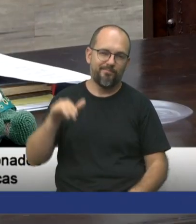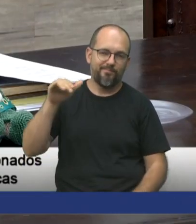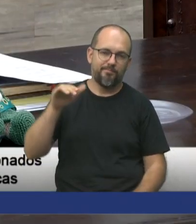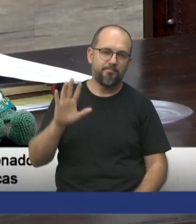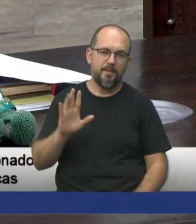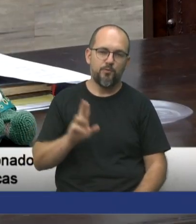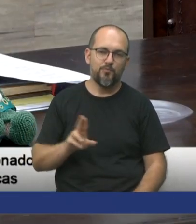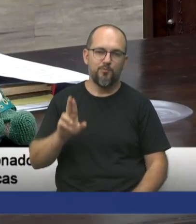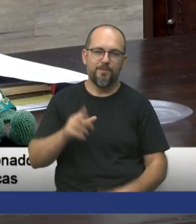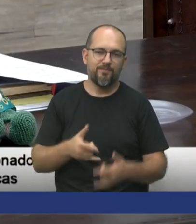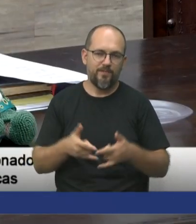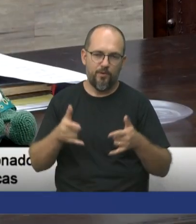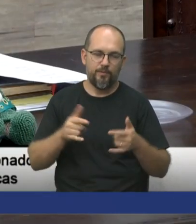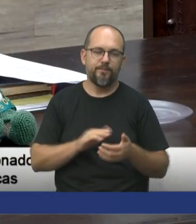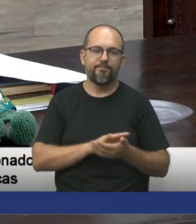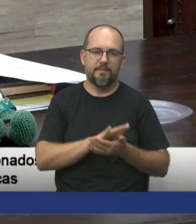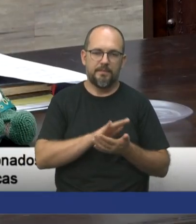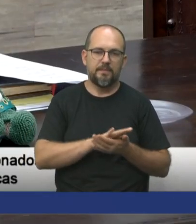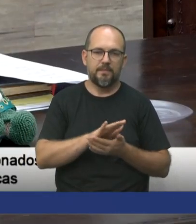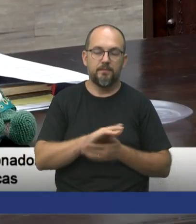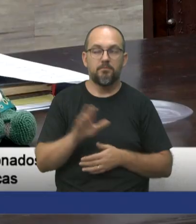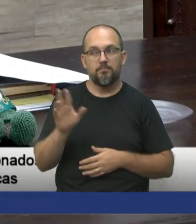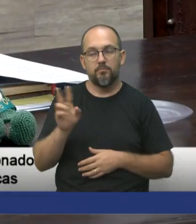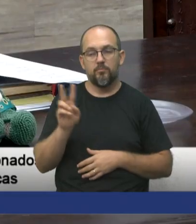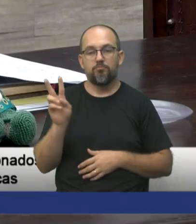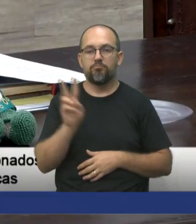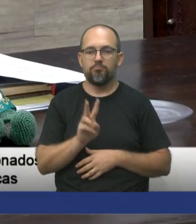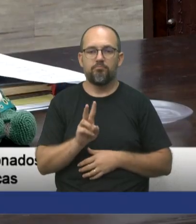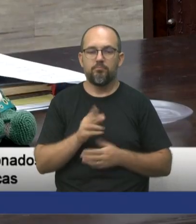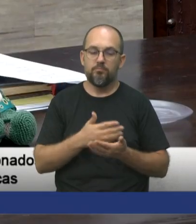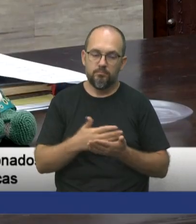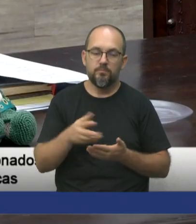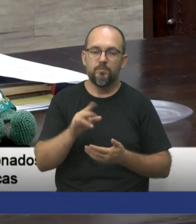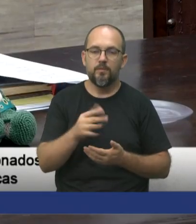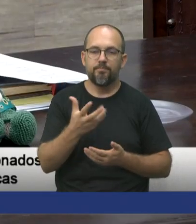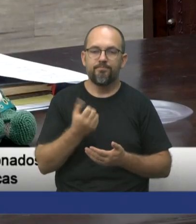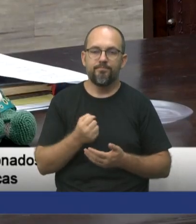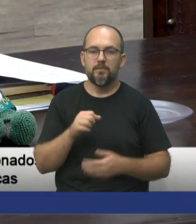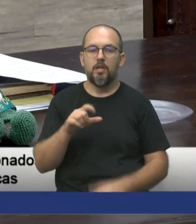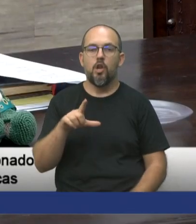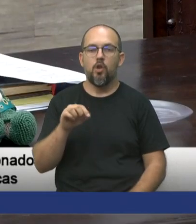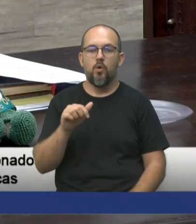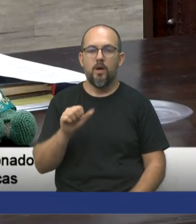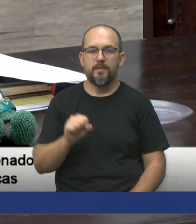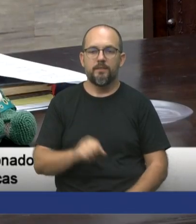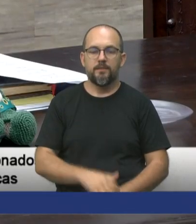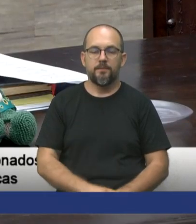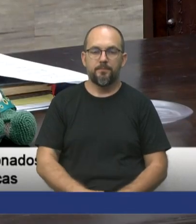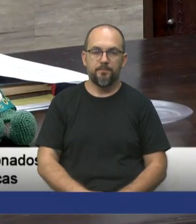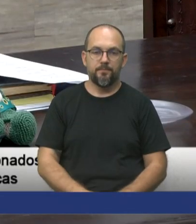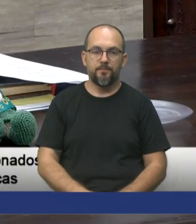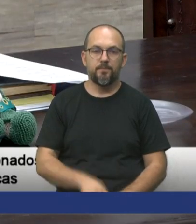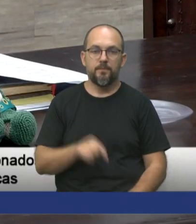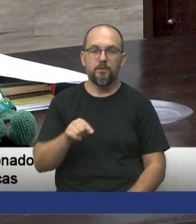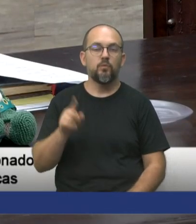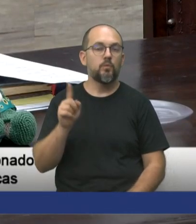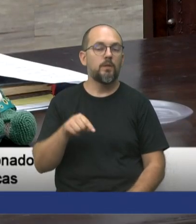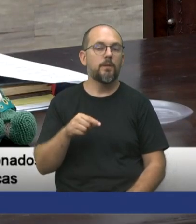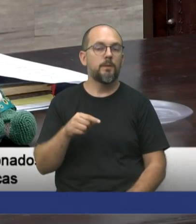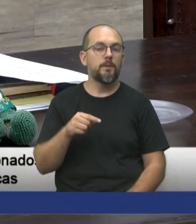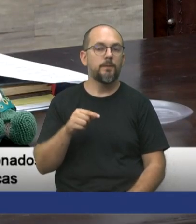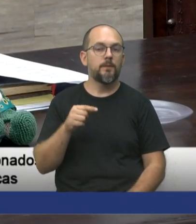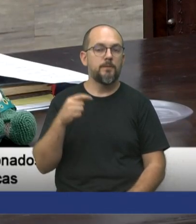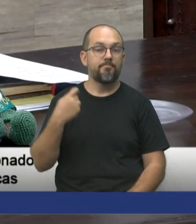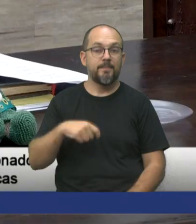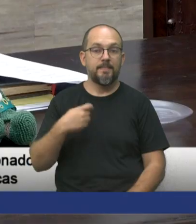mais, e eles têm a condição aí de receber o LOAS. E isso é uma questão que